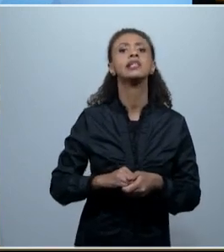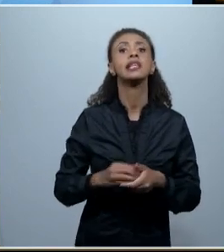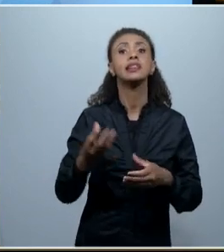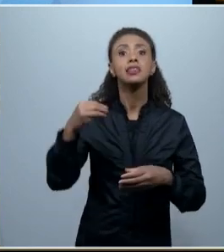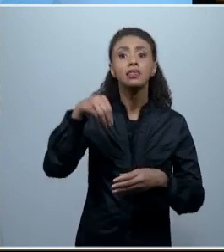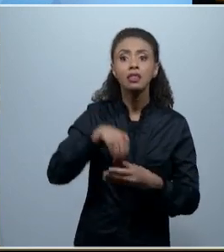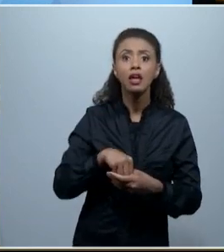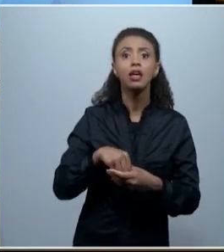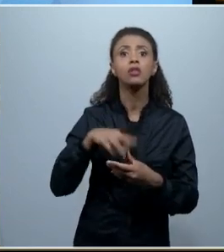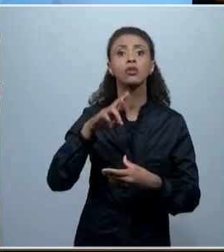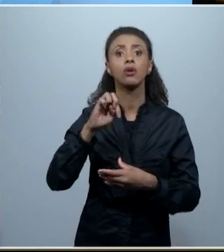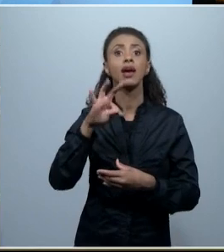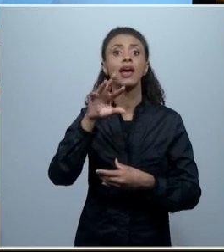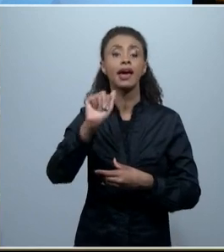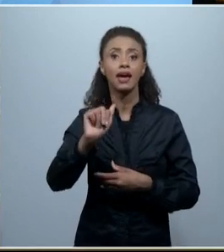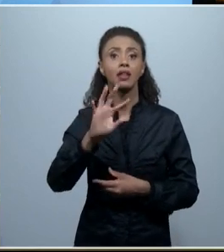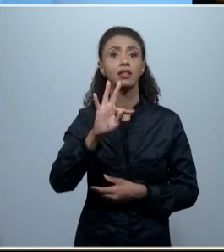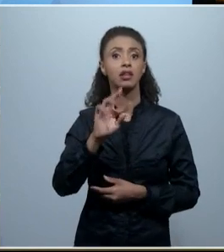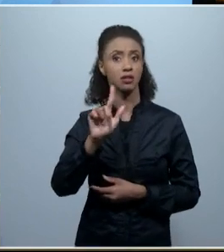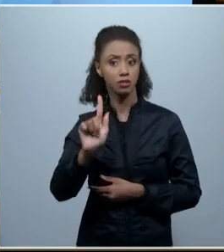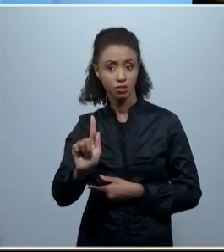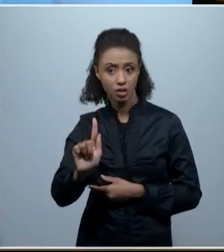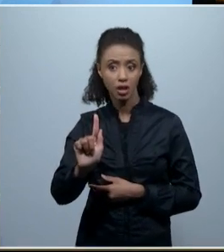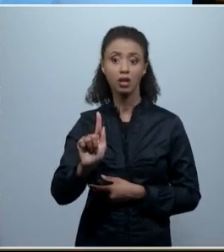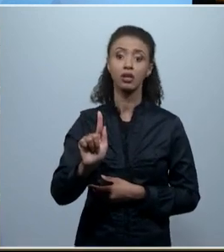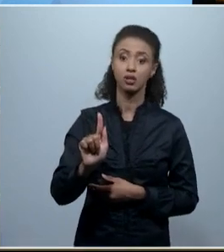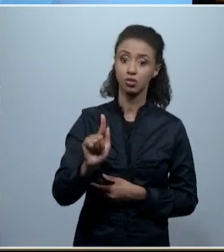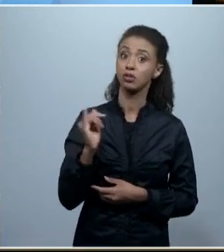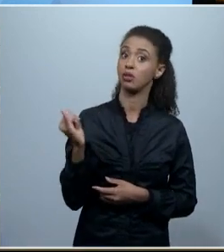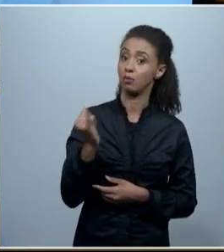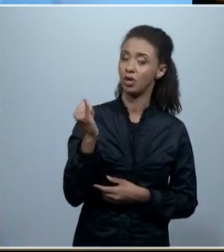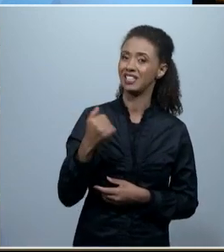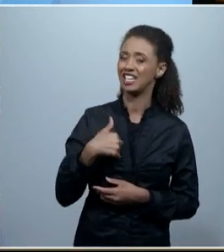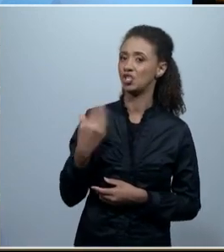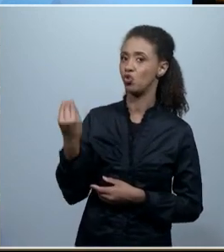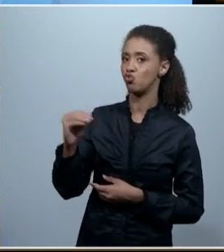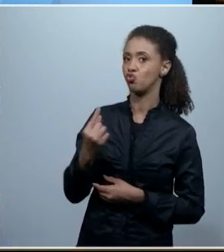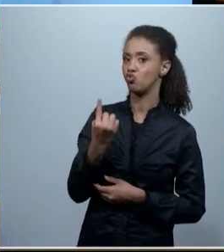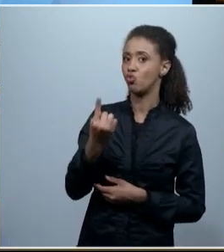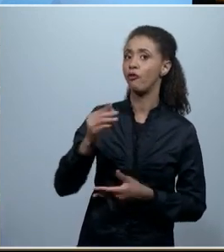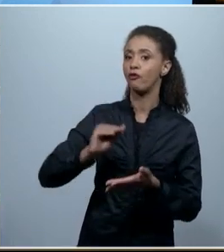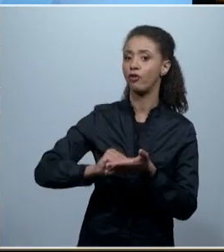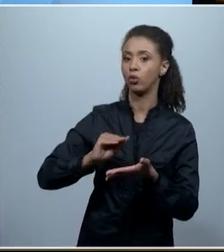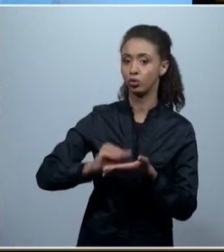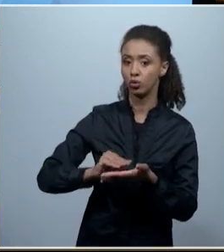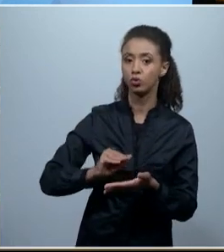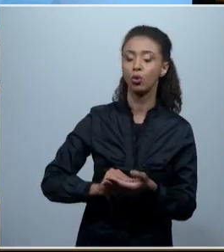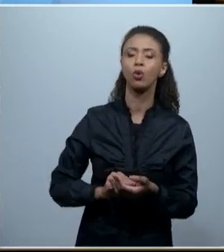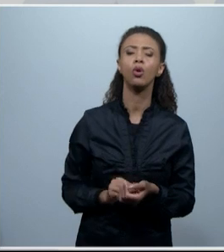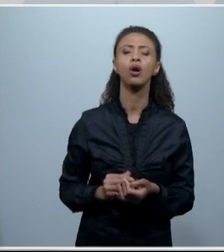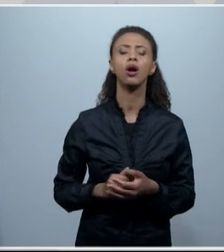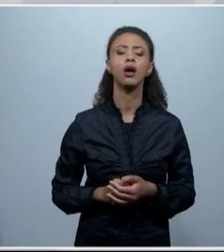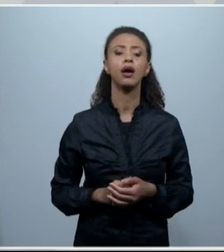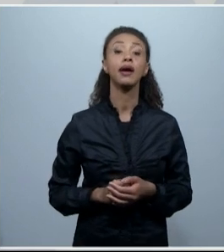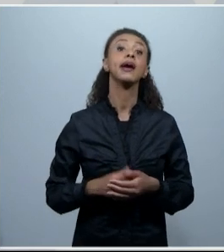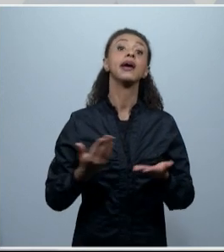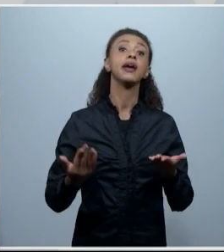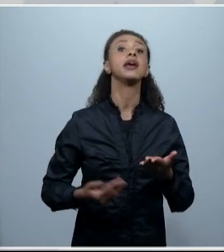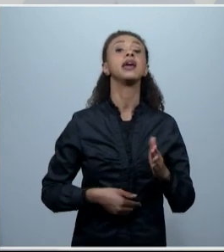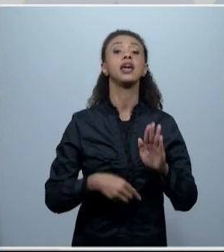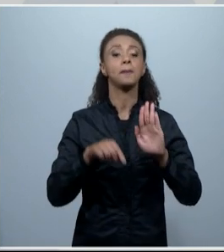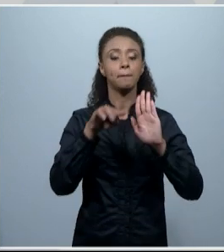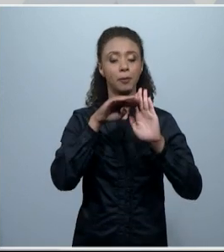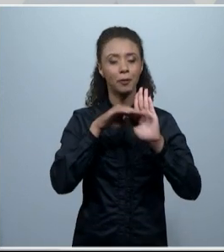circunferências tangentes das circunferências também um conceito importante que não está escrito aqui e finalmente a área como é o cálculo área de